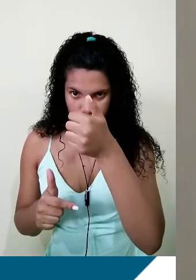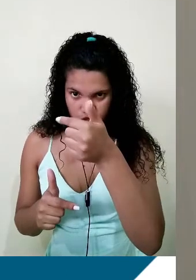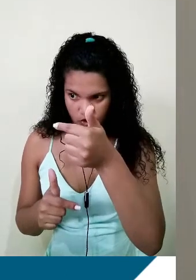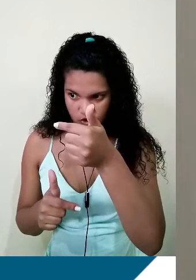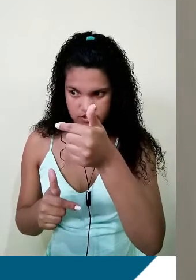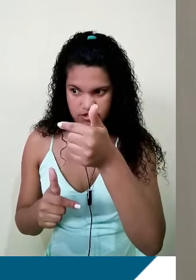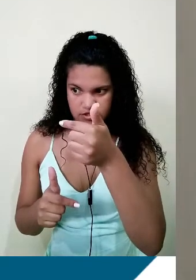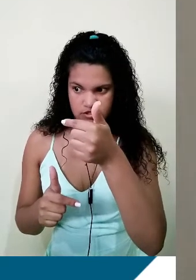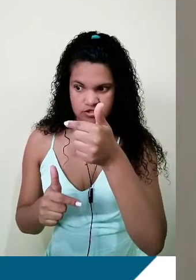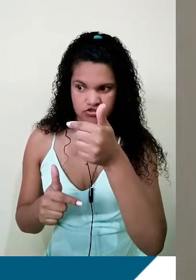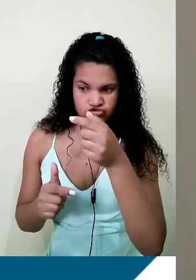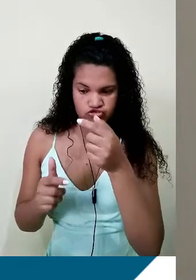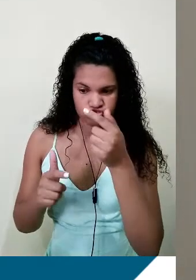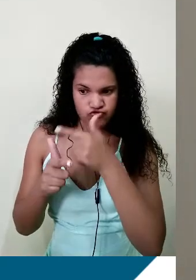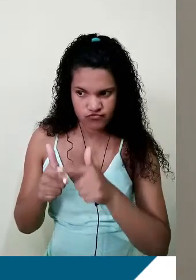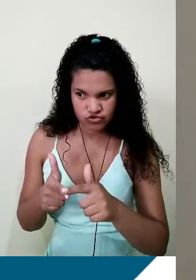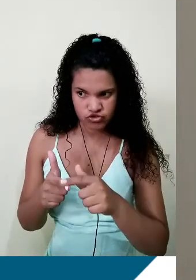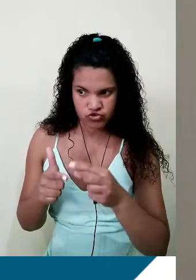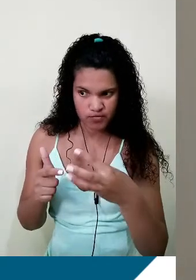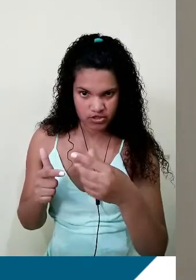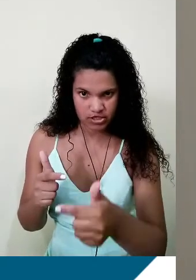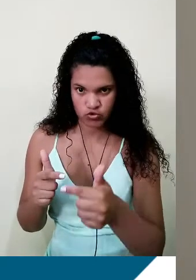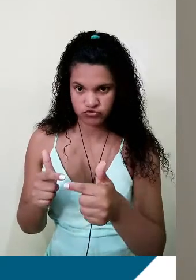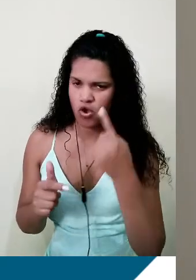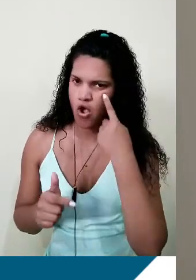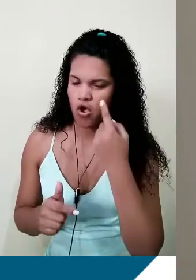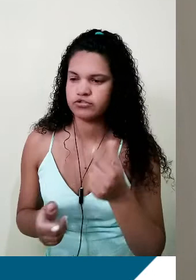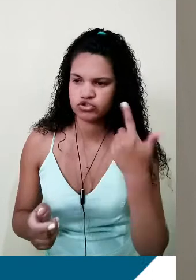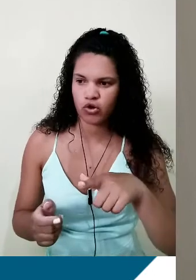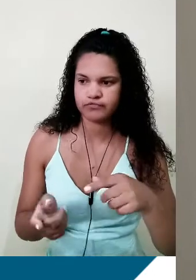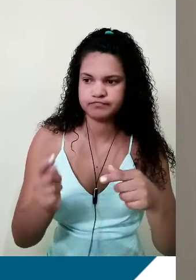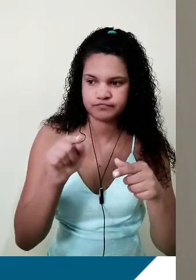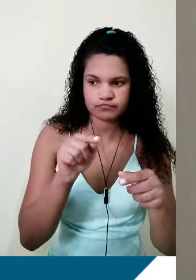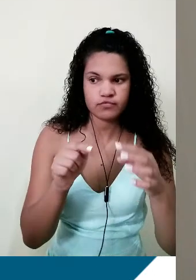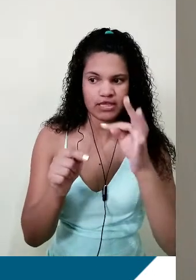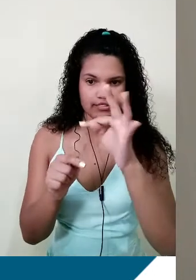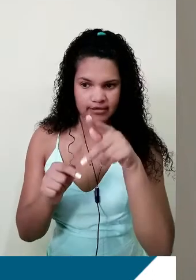Mais uma vez, o do meio menos o de baixo